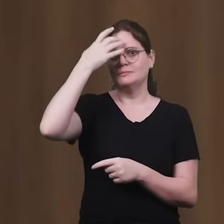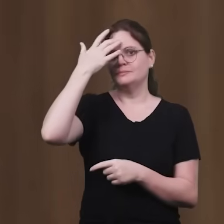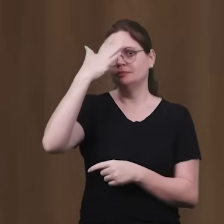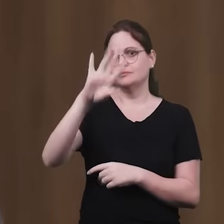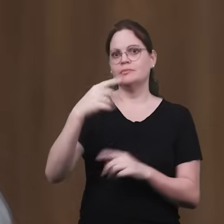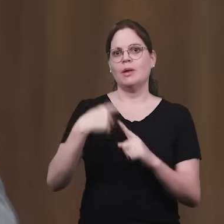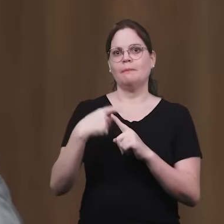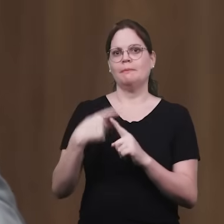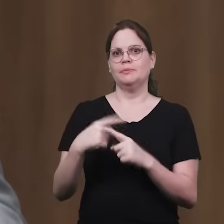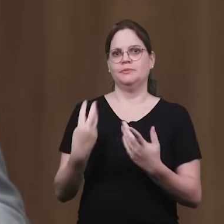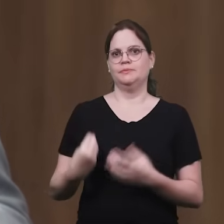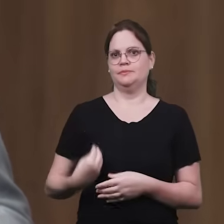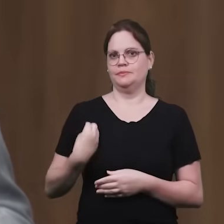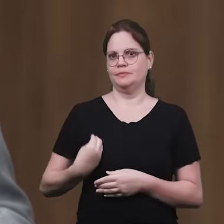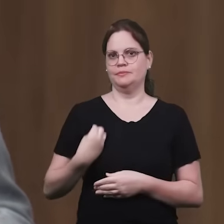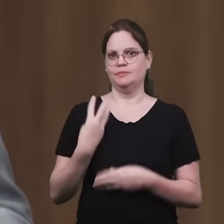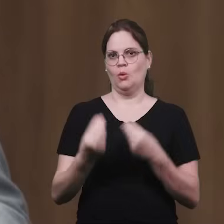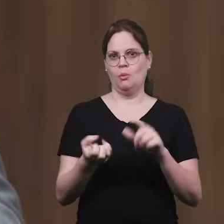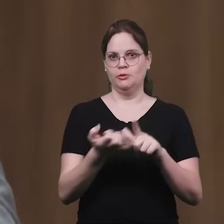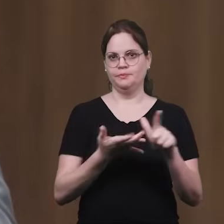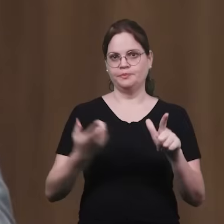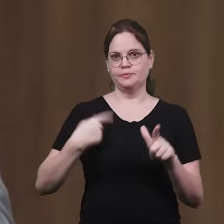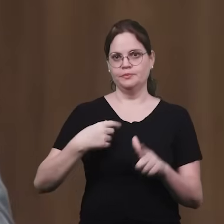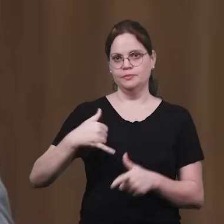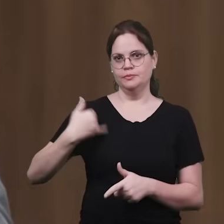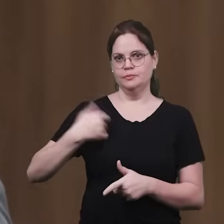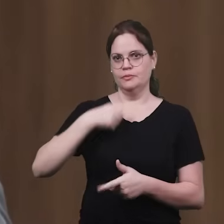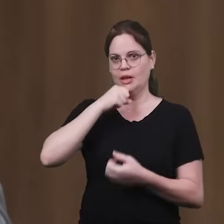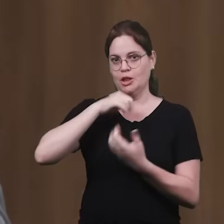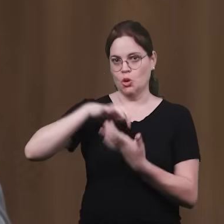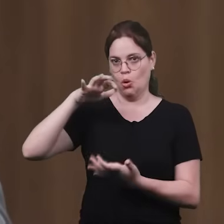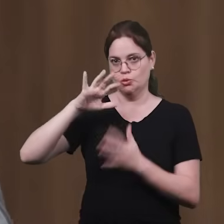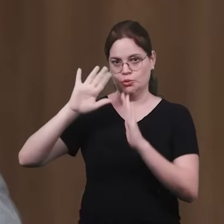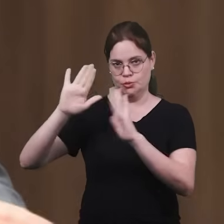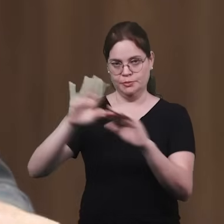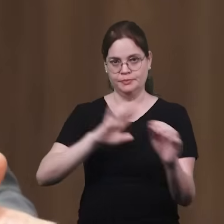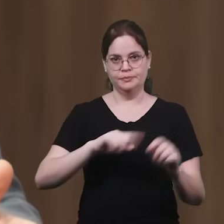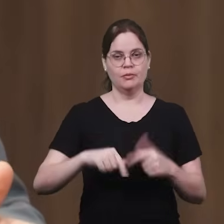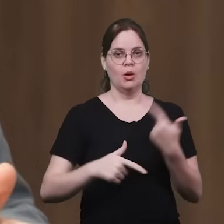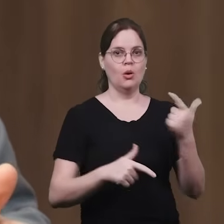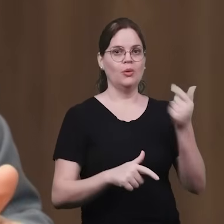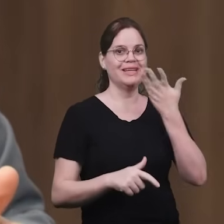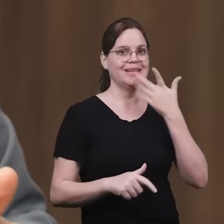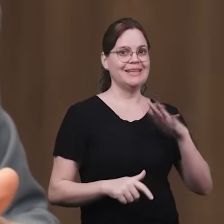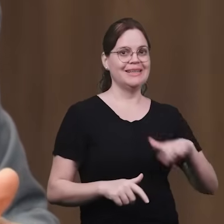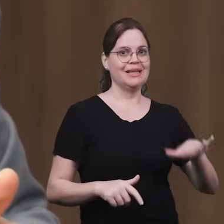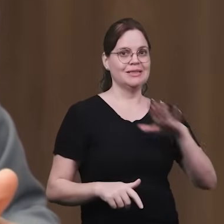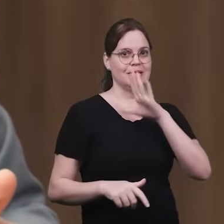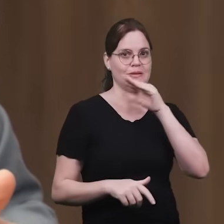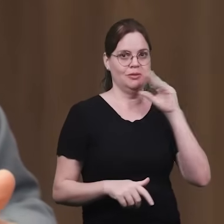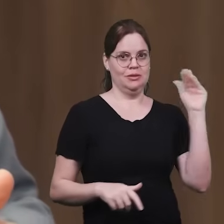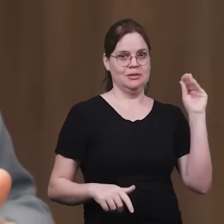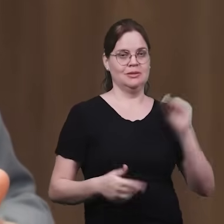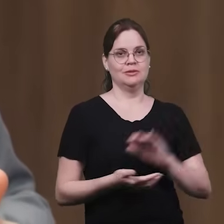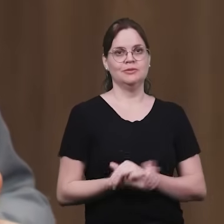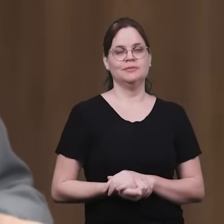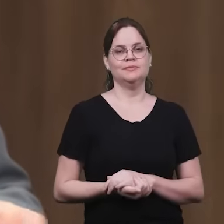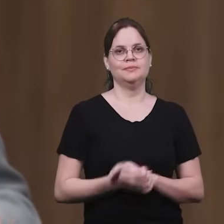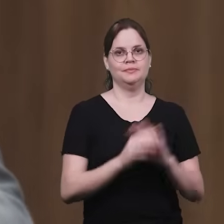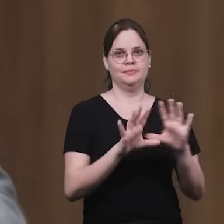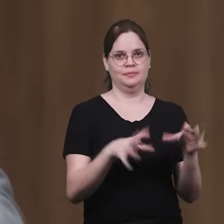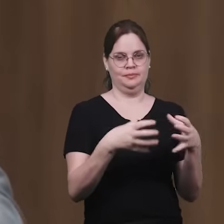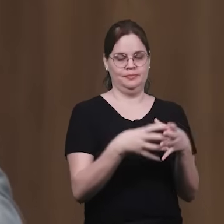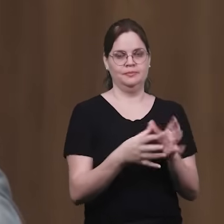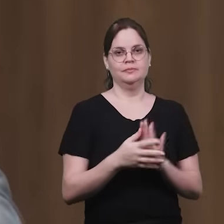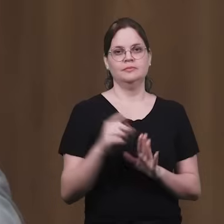desconhecimento e despreparo para enfrentar o digital, público mais idoso, não podemos esquecer. O segundo são as crianças e adolescentes.